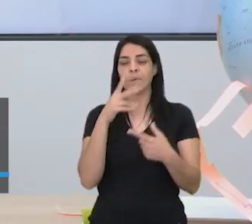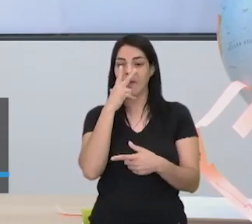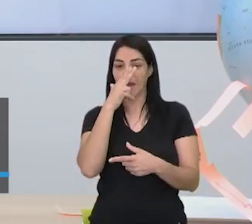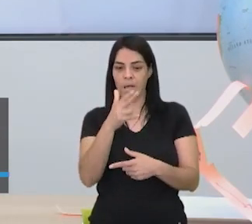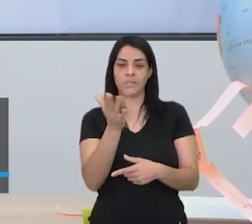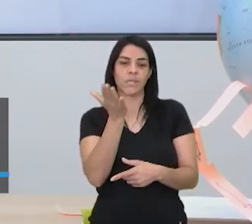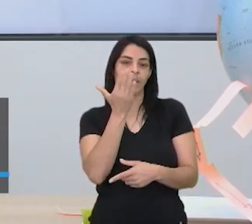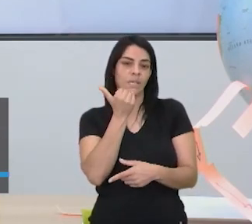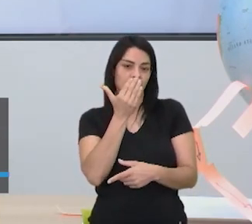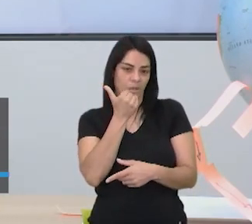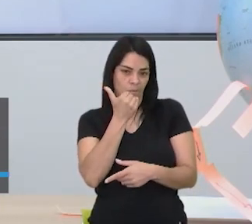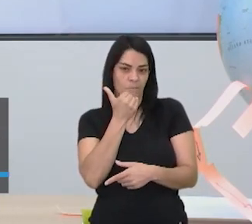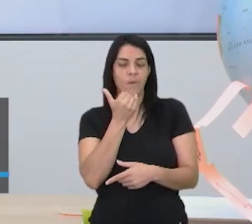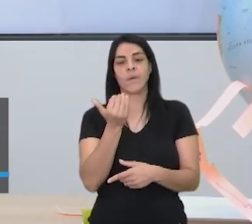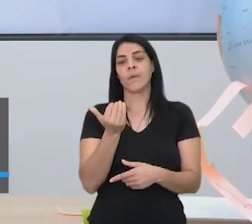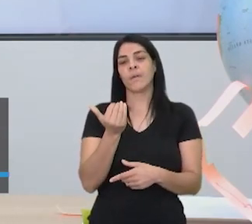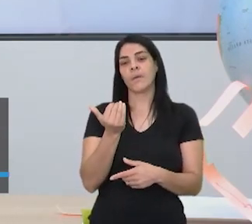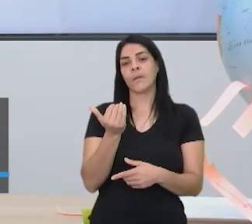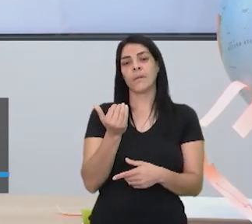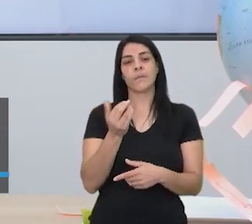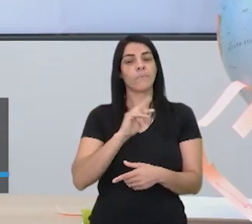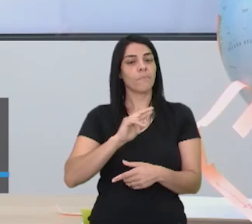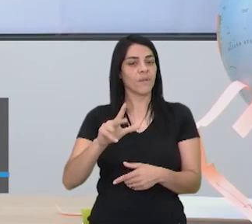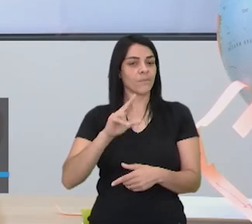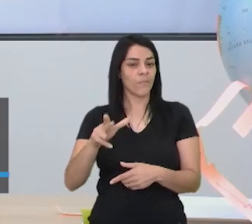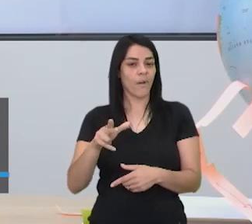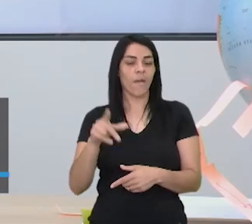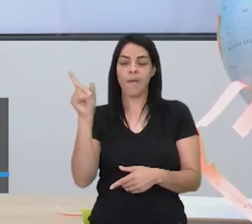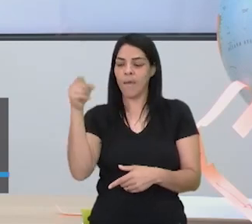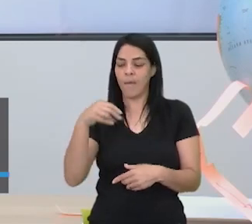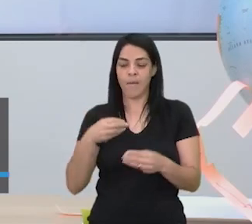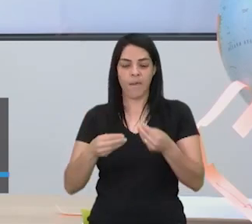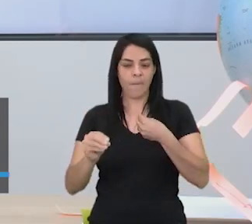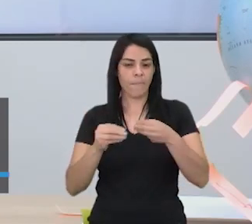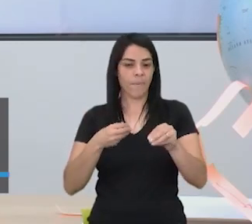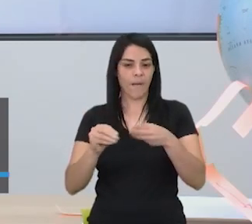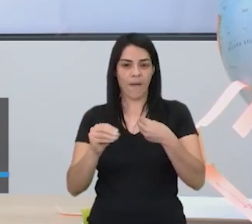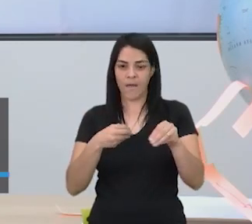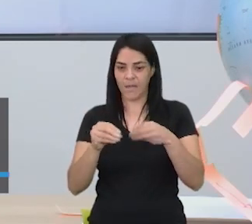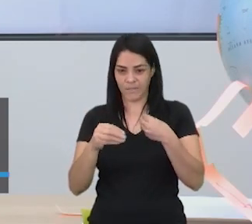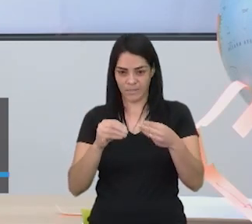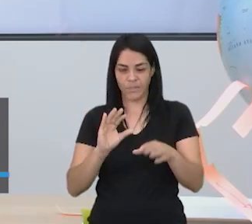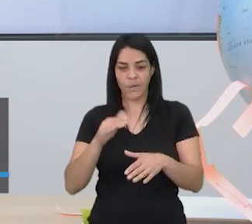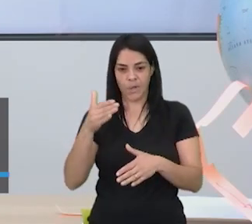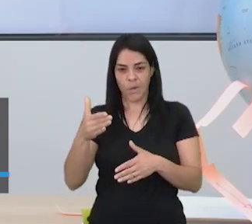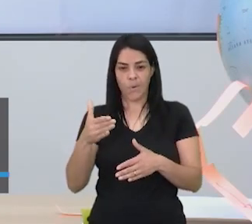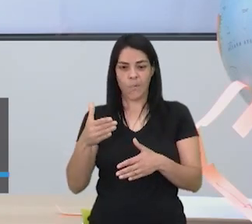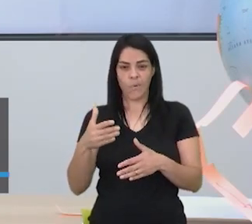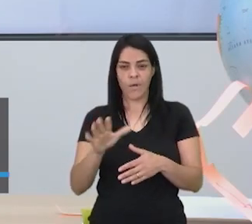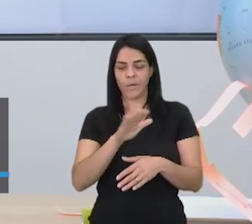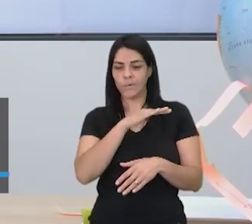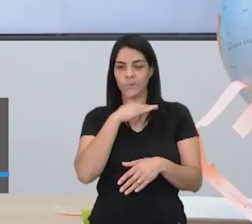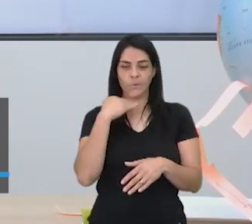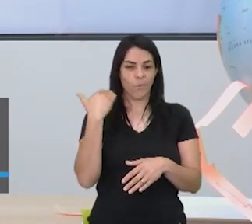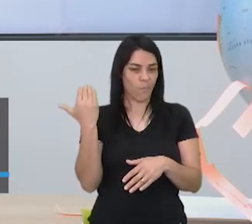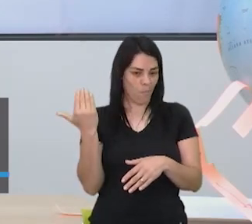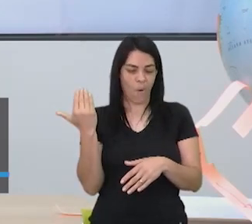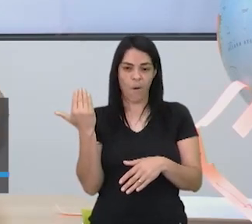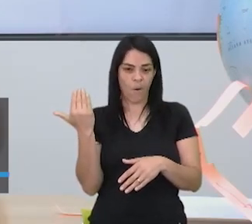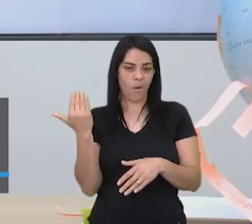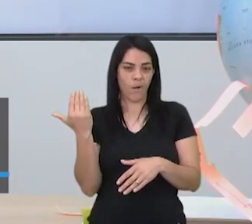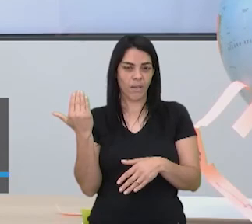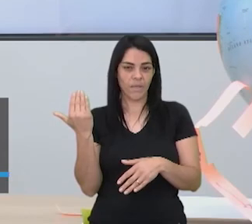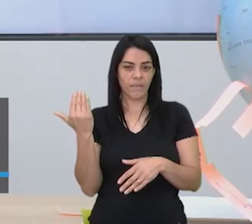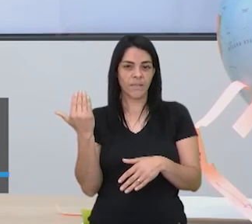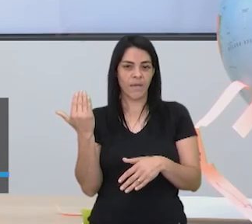é plástico. Quando se faz autópsia desses bichos que já são encontrados mortos, é isso que eu quero dizer, ninguém pega um bicho vivo